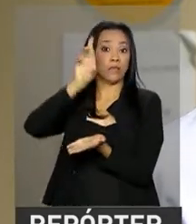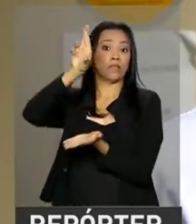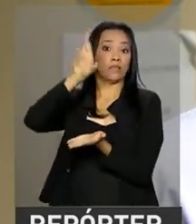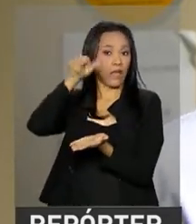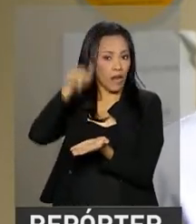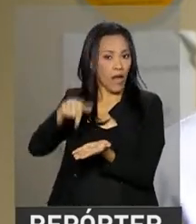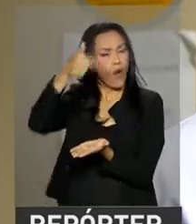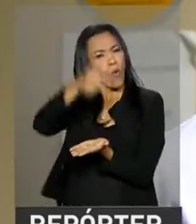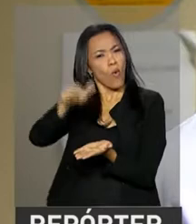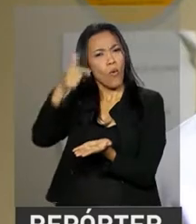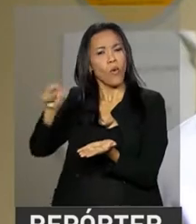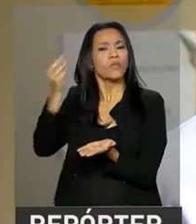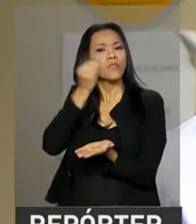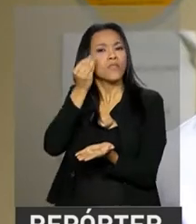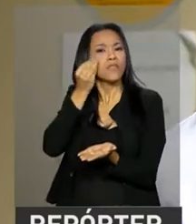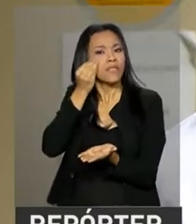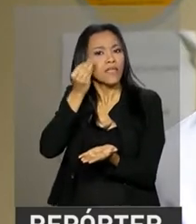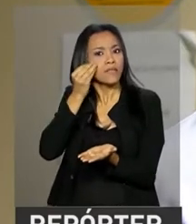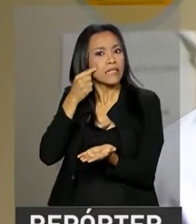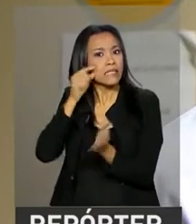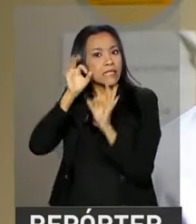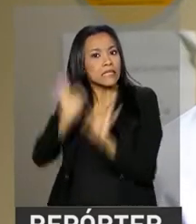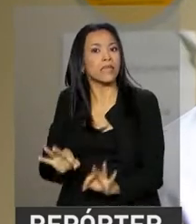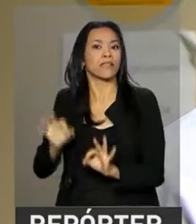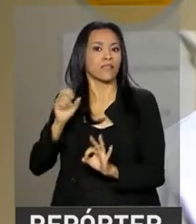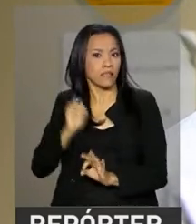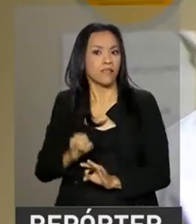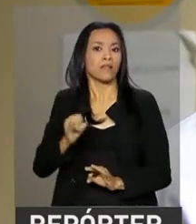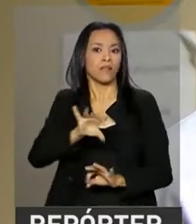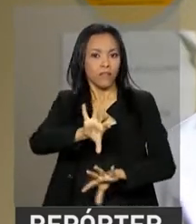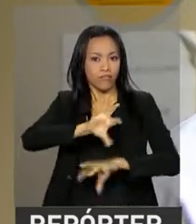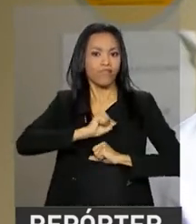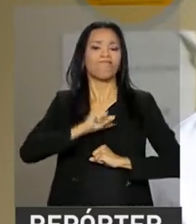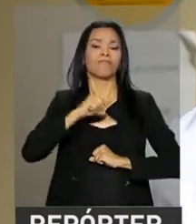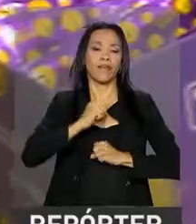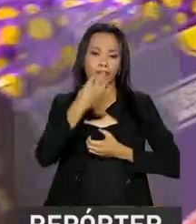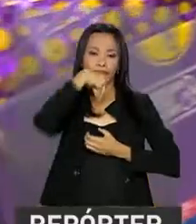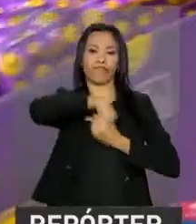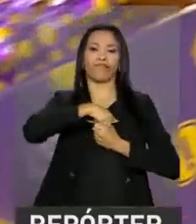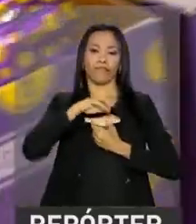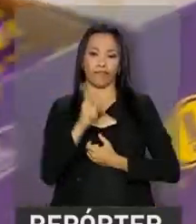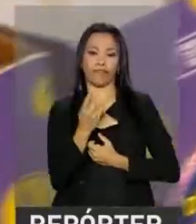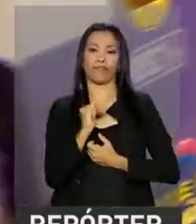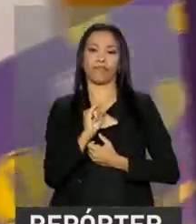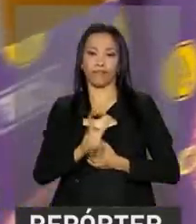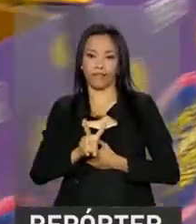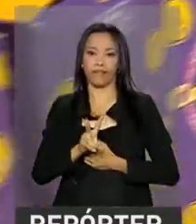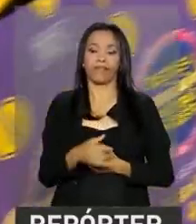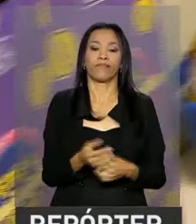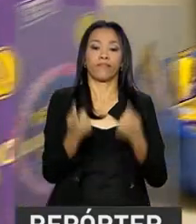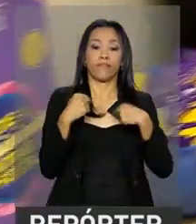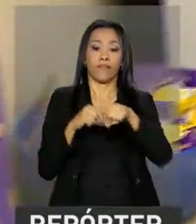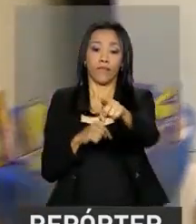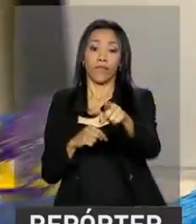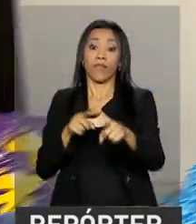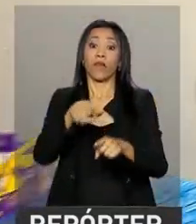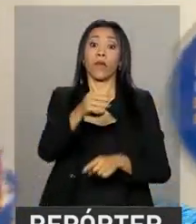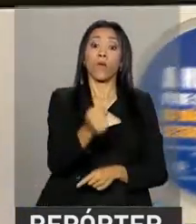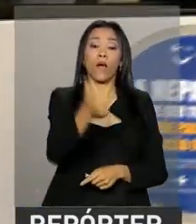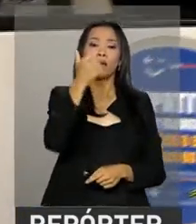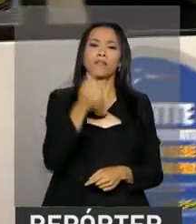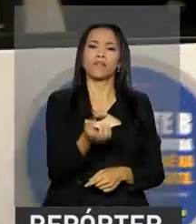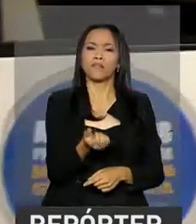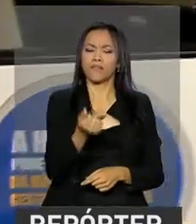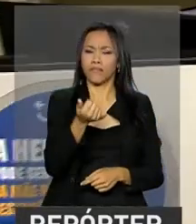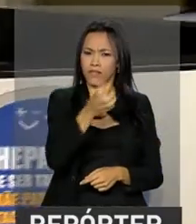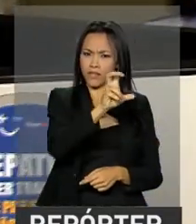outros testes confirmatórios para ter certeza se realmente tem alguma coisa ou não quase meio milhão de brasileiros fazem tratamento para o